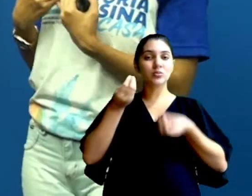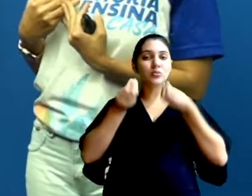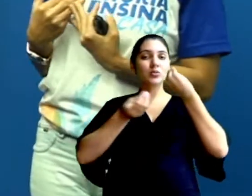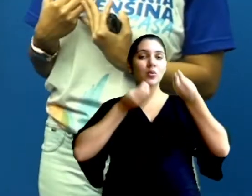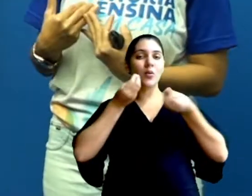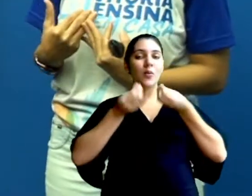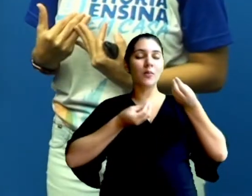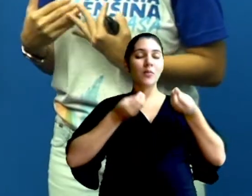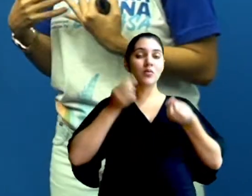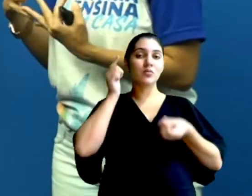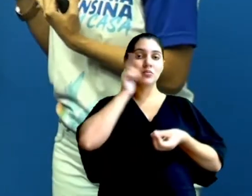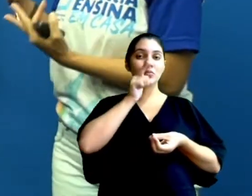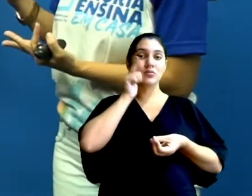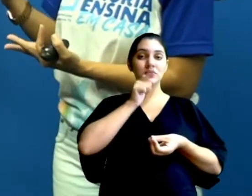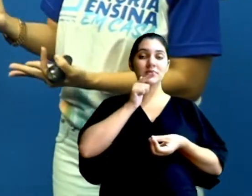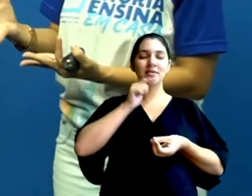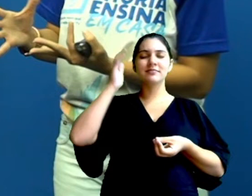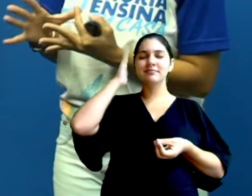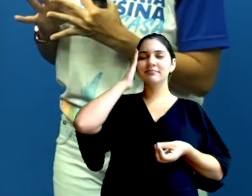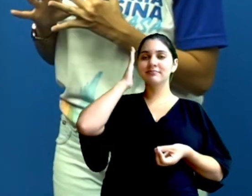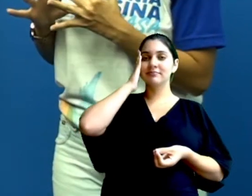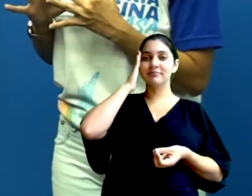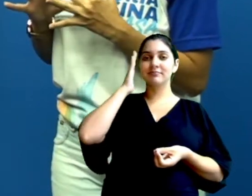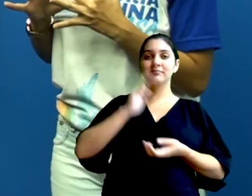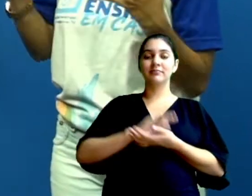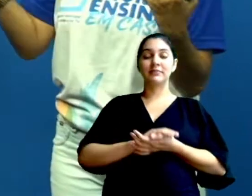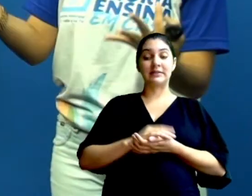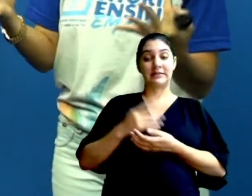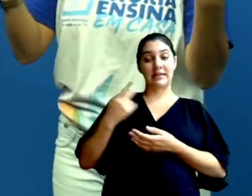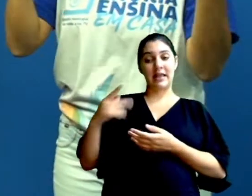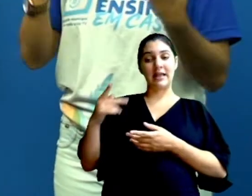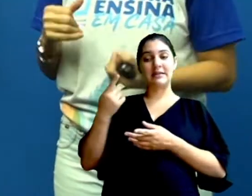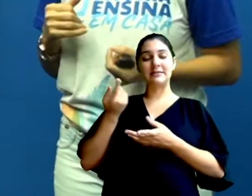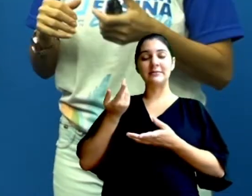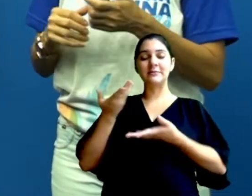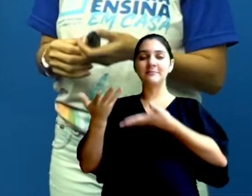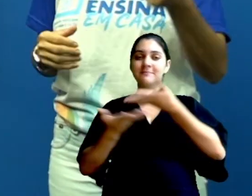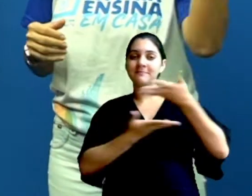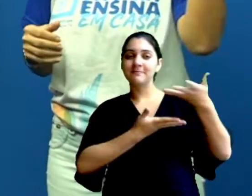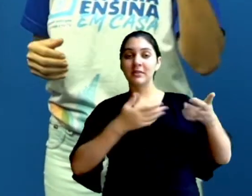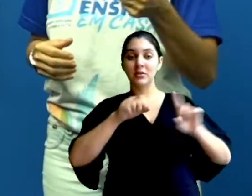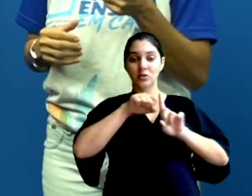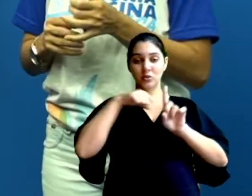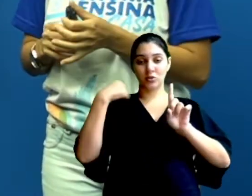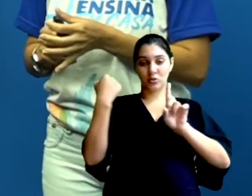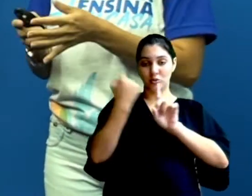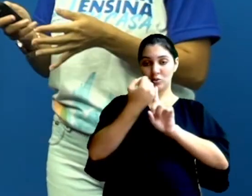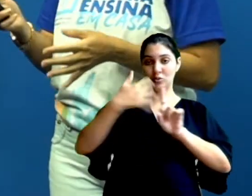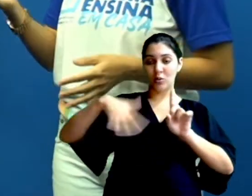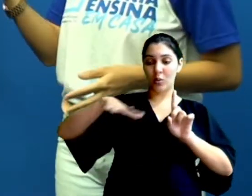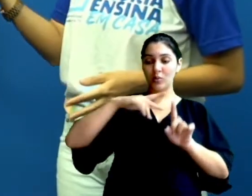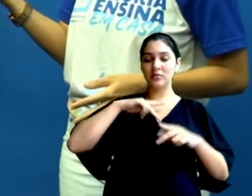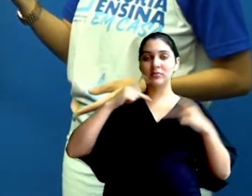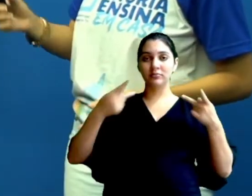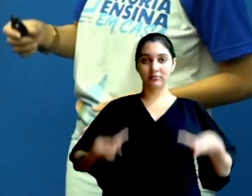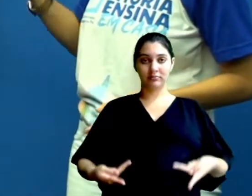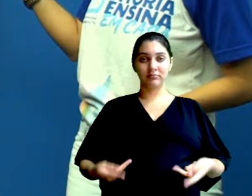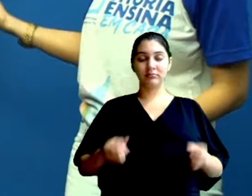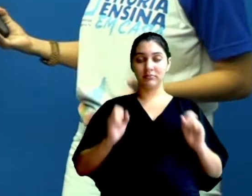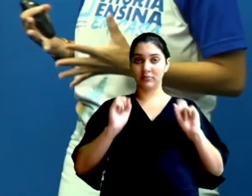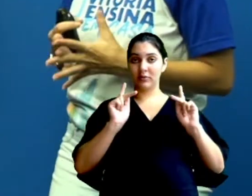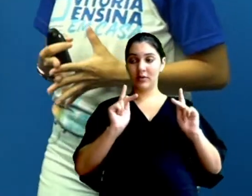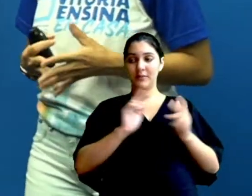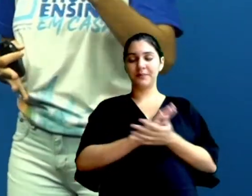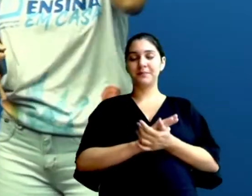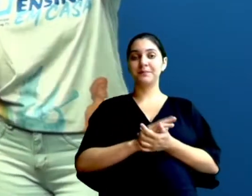a gente consegue compreender essa dinâmica social da humanidade, tudo bem?